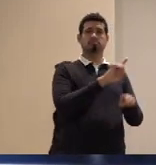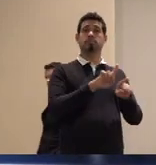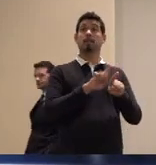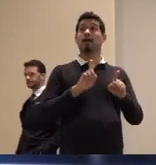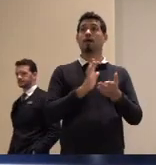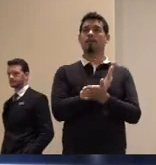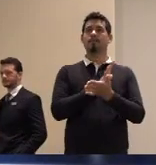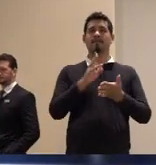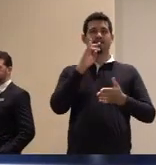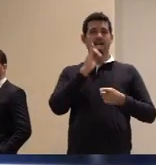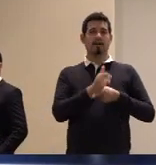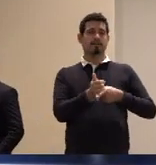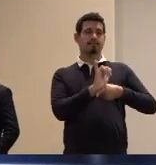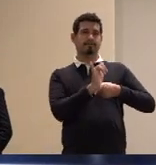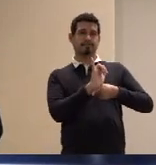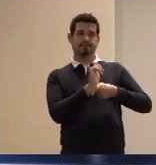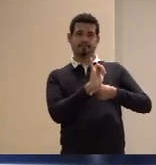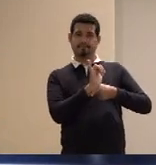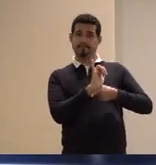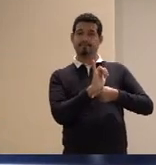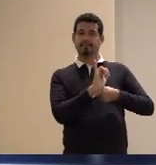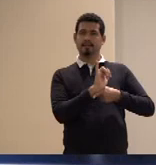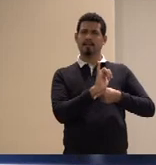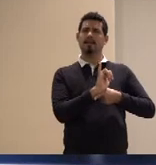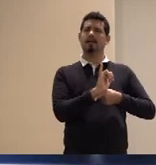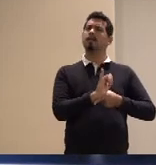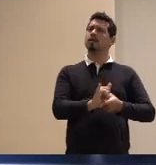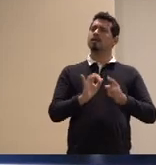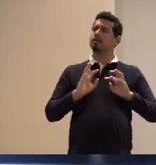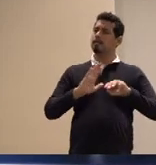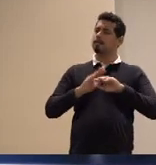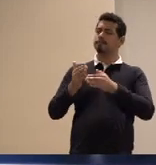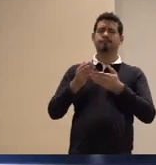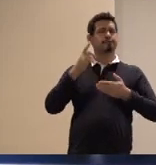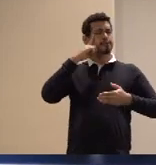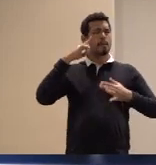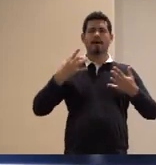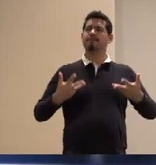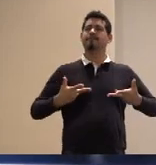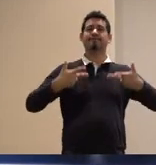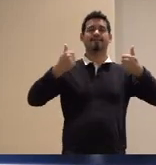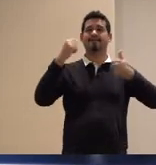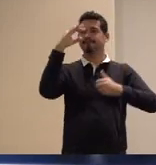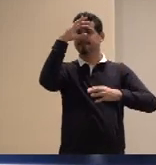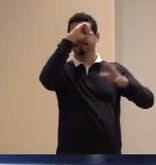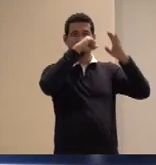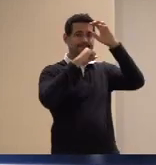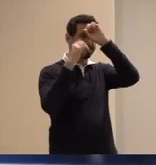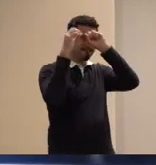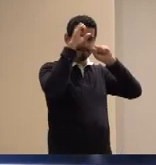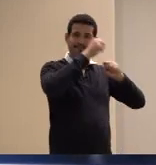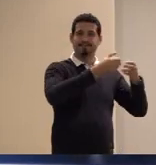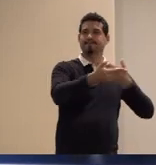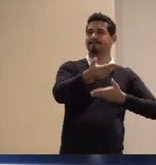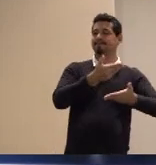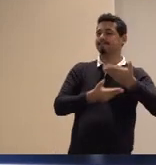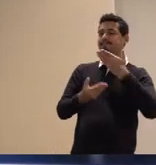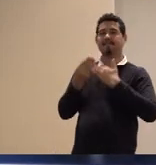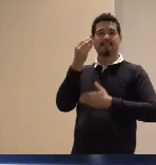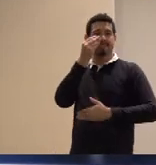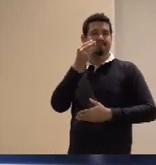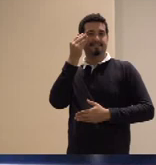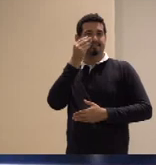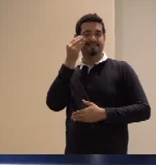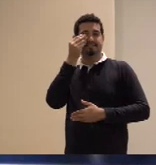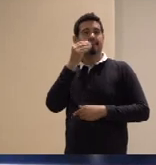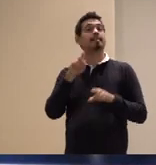estão nos acompanhando pelo canal do YouTube, que tenhamos um excelente dia de aprendizado, de compartilhar de experiências, e